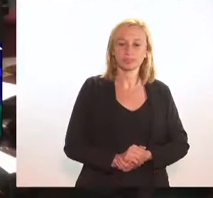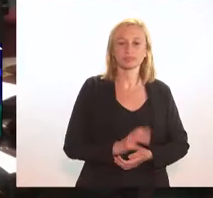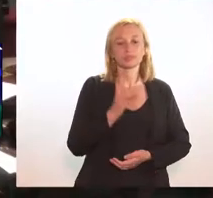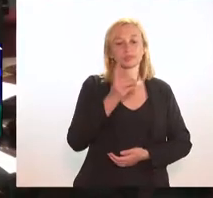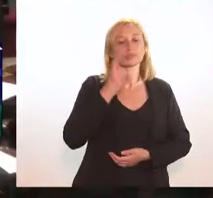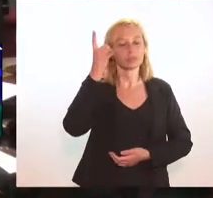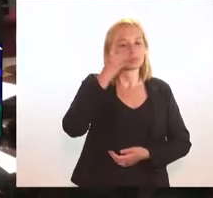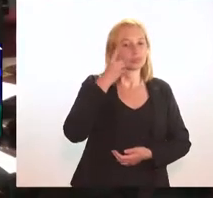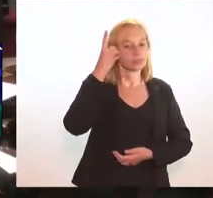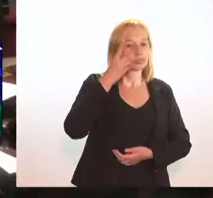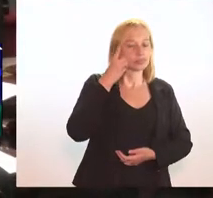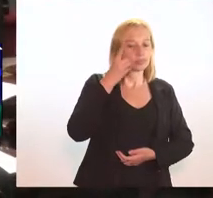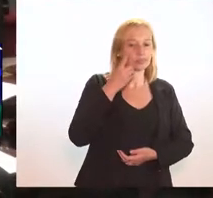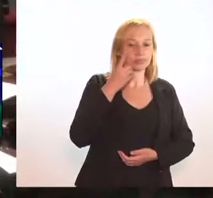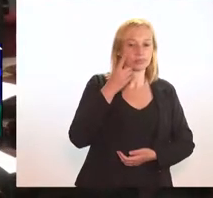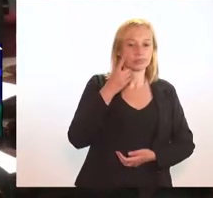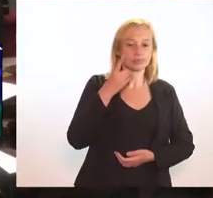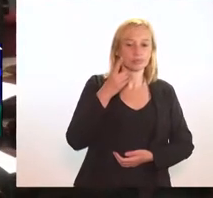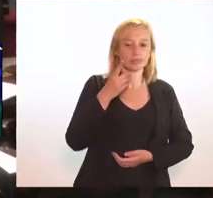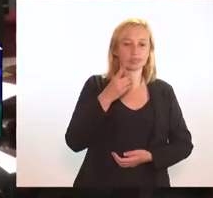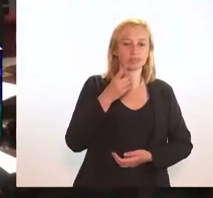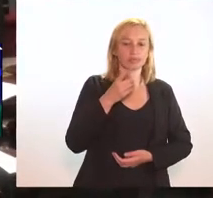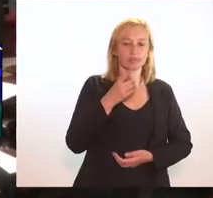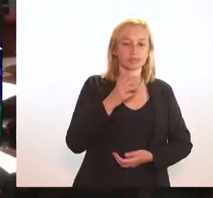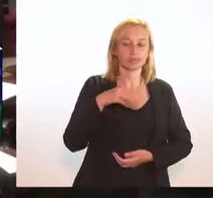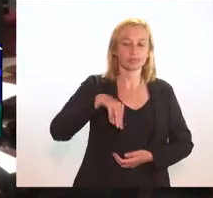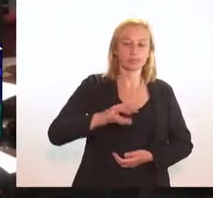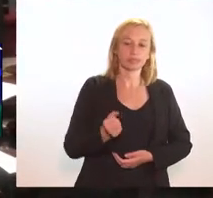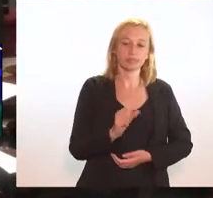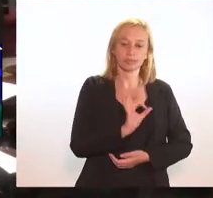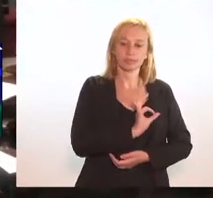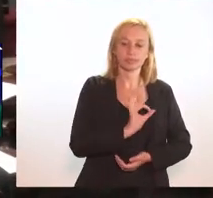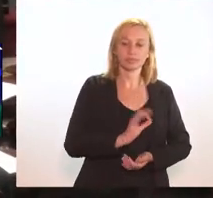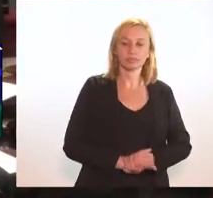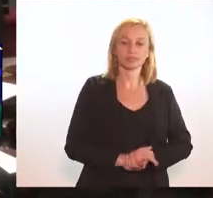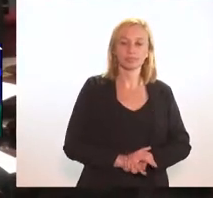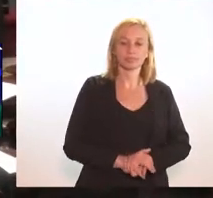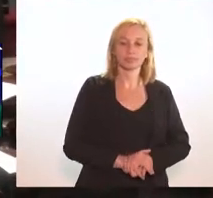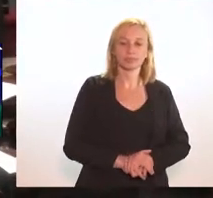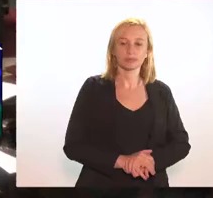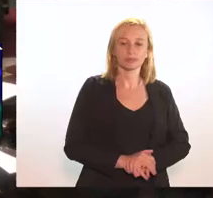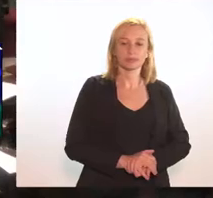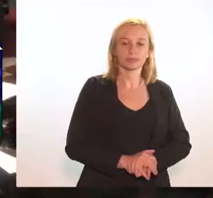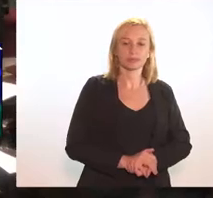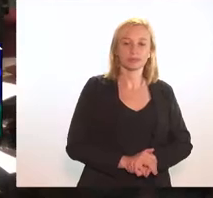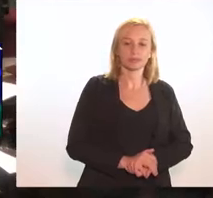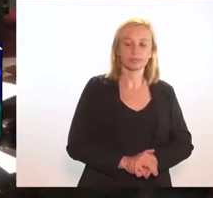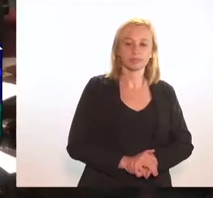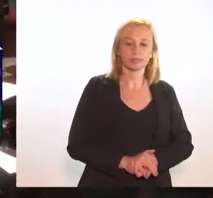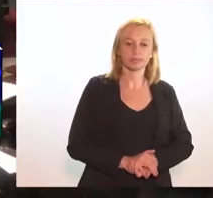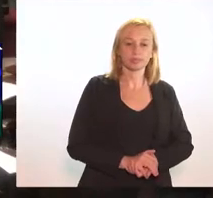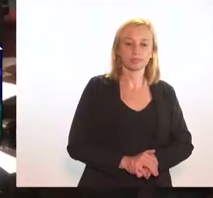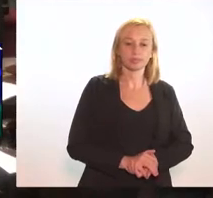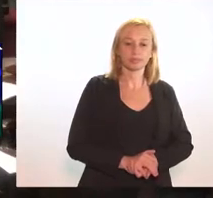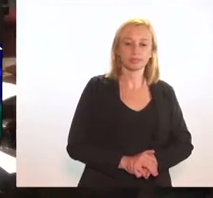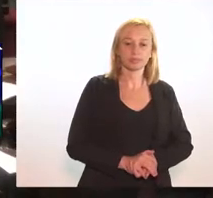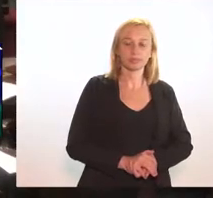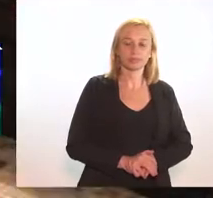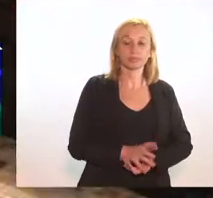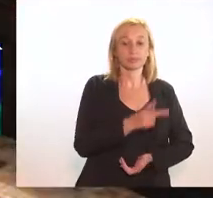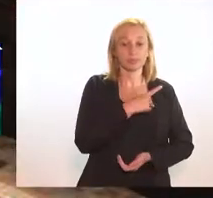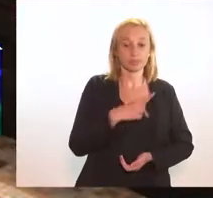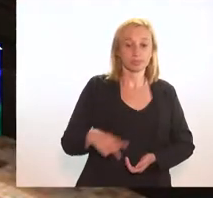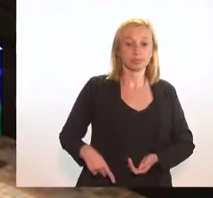Deputado Coronel, deputada Marta Rocha. Pre- Presidente, o